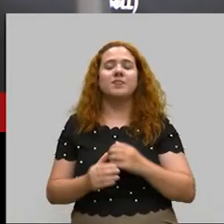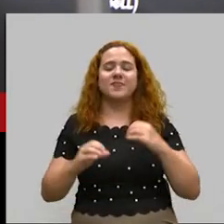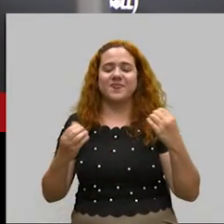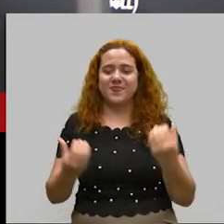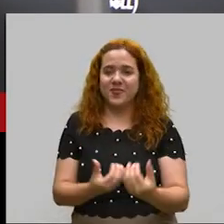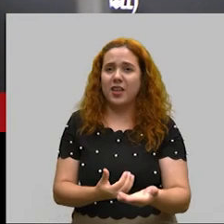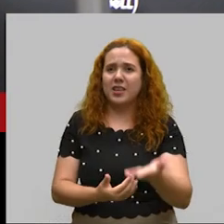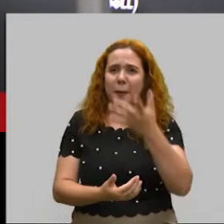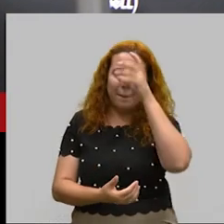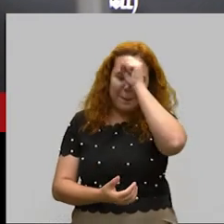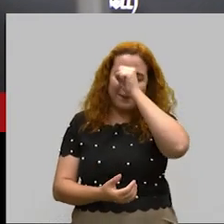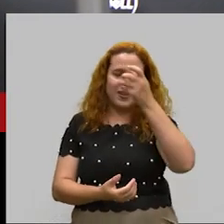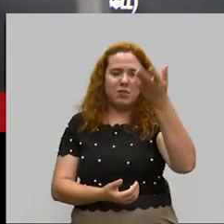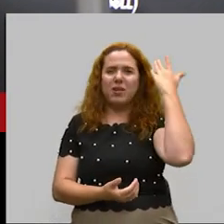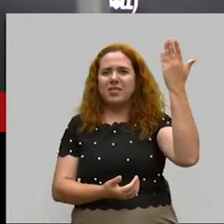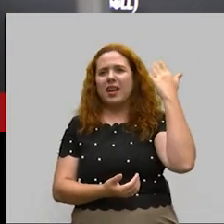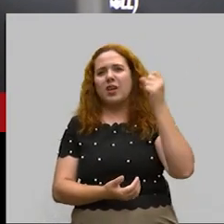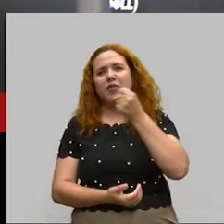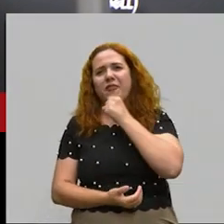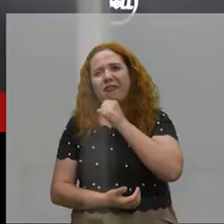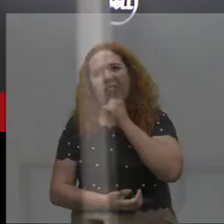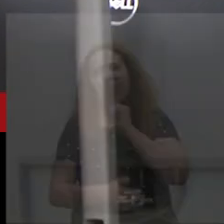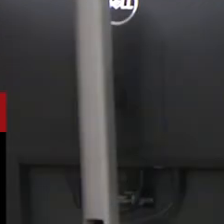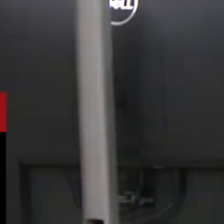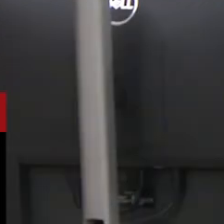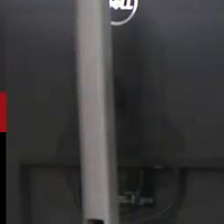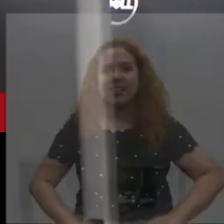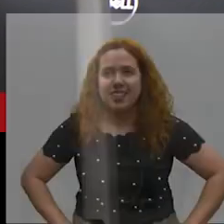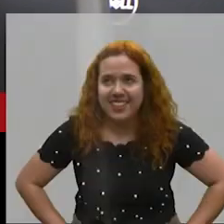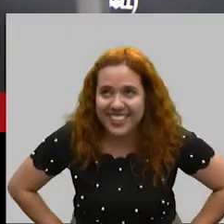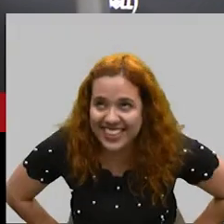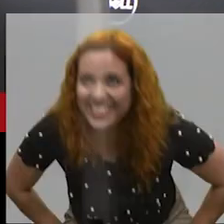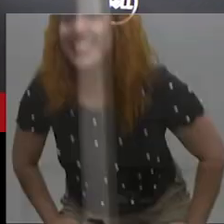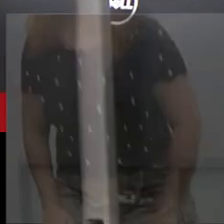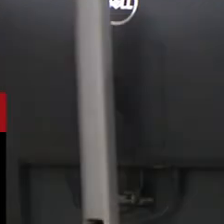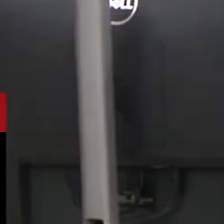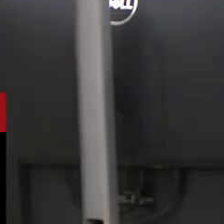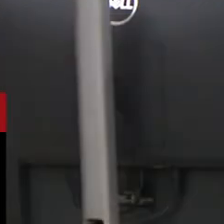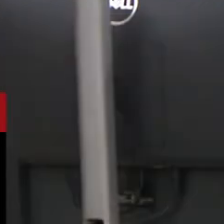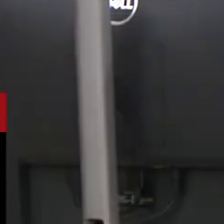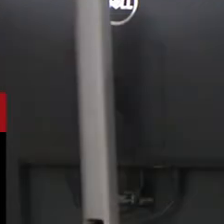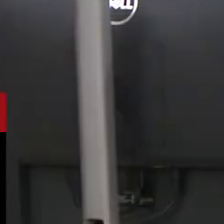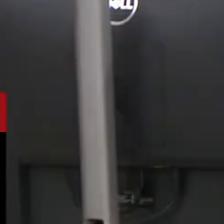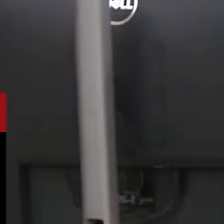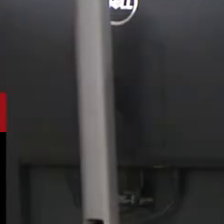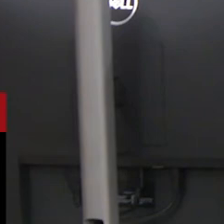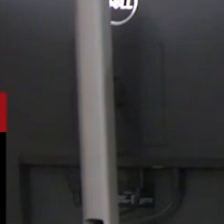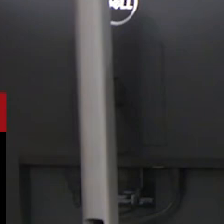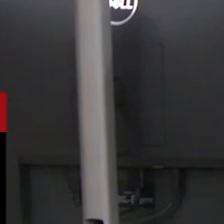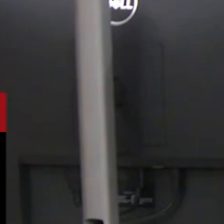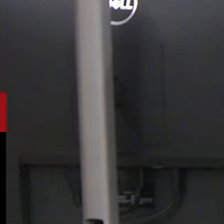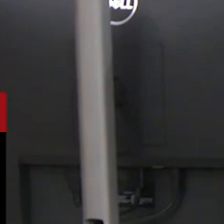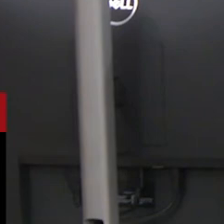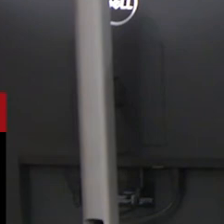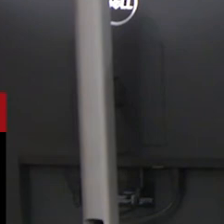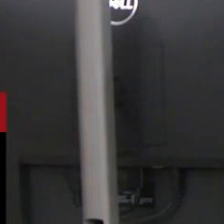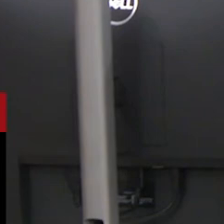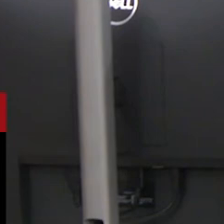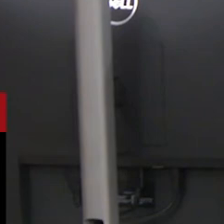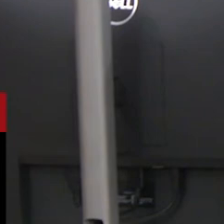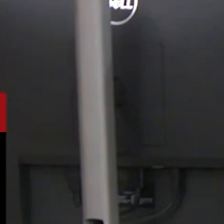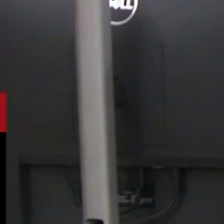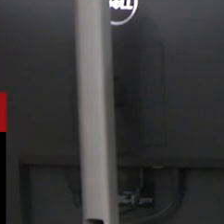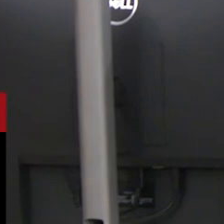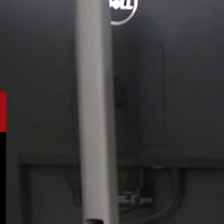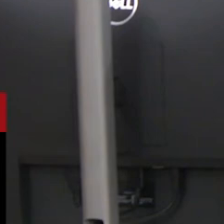ancestrais com nossos mais velhos então é tudo isso né que nós devemos isso passa né pela também estruturação da